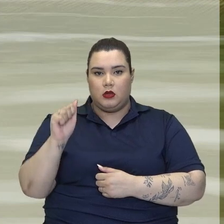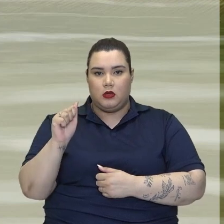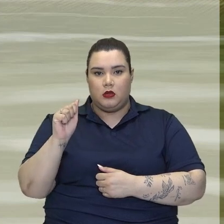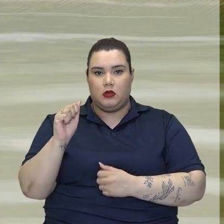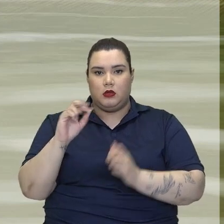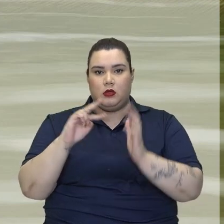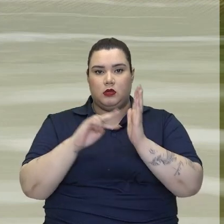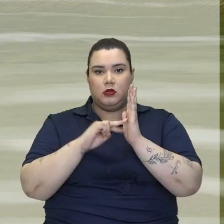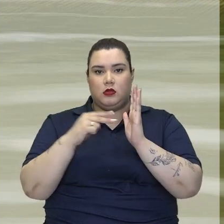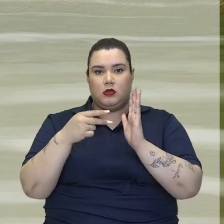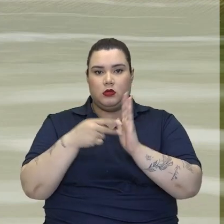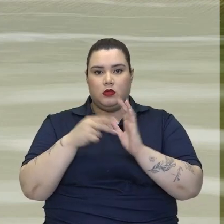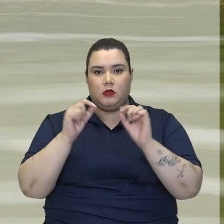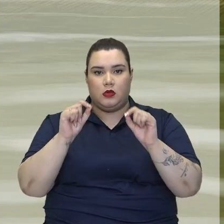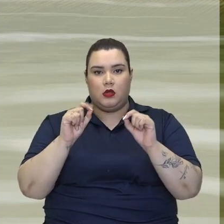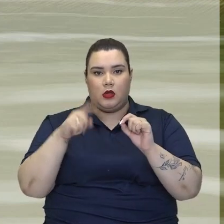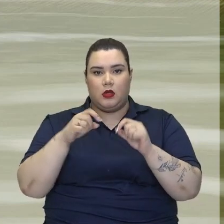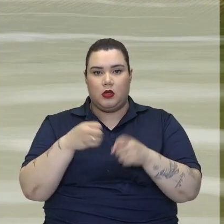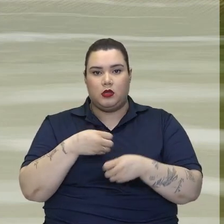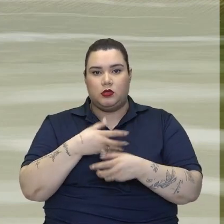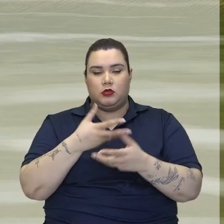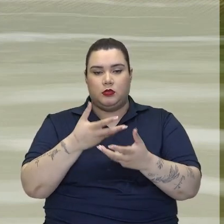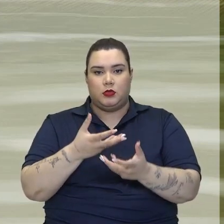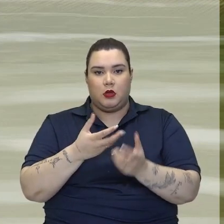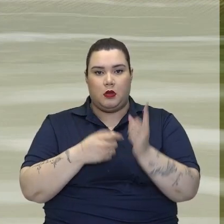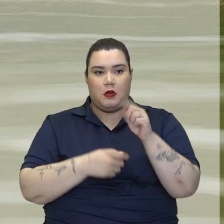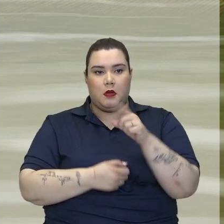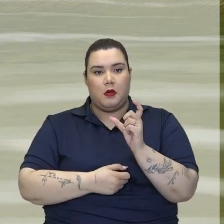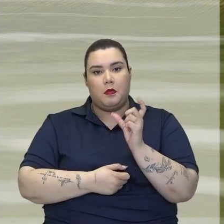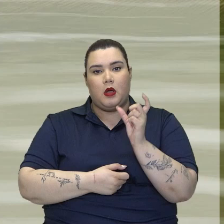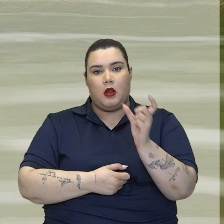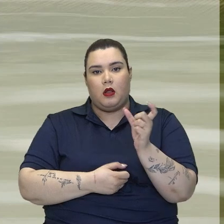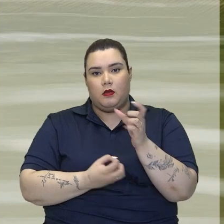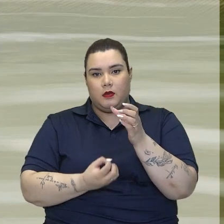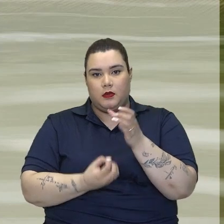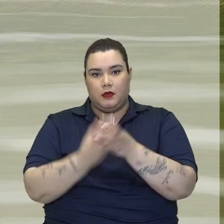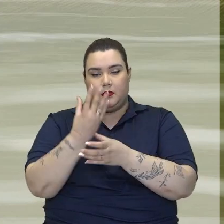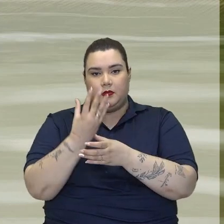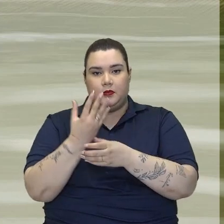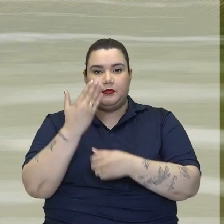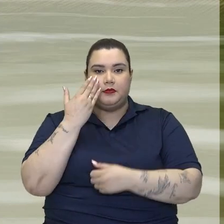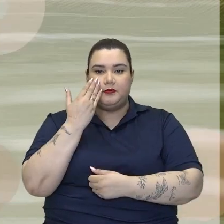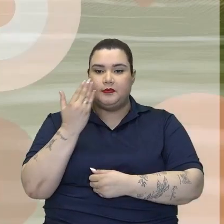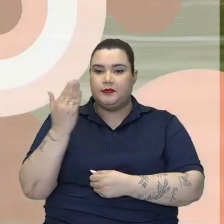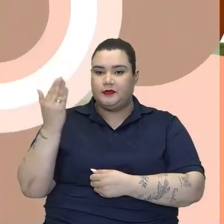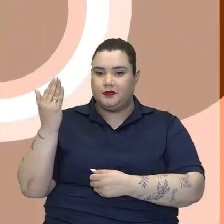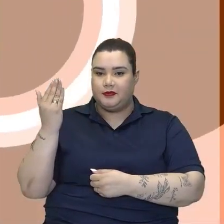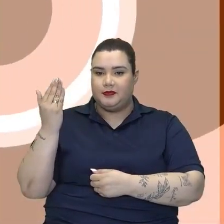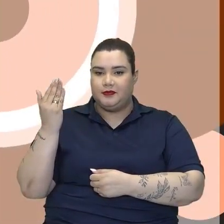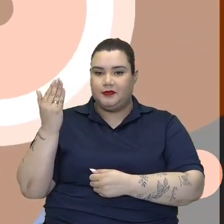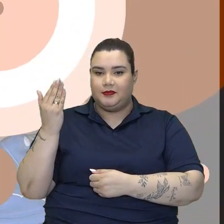uma expressão, é um termo que foi criado. Vamos ver juntos?